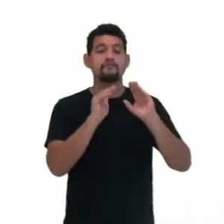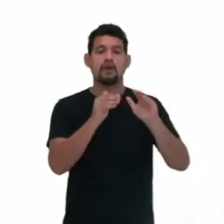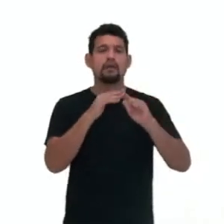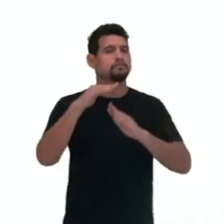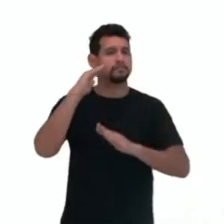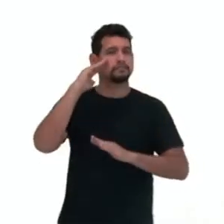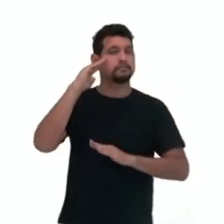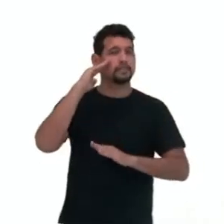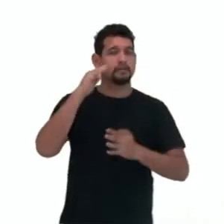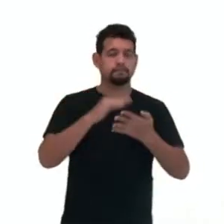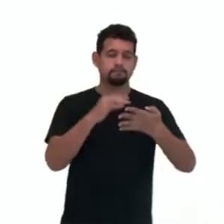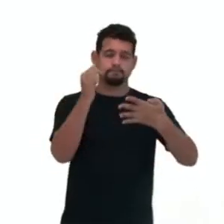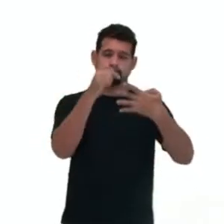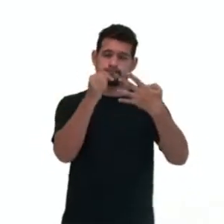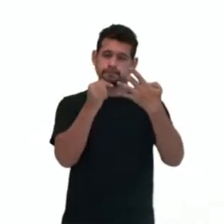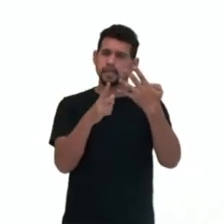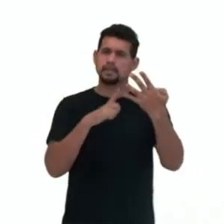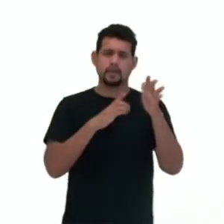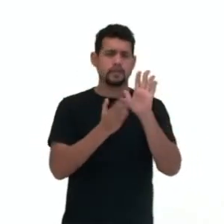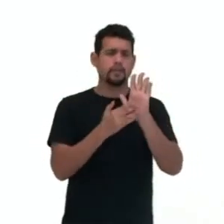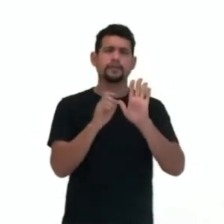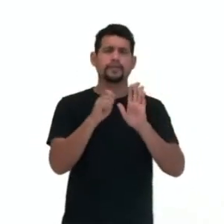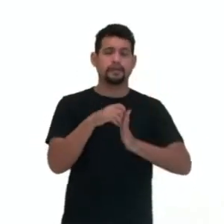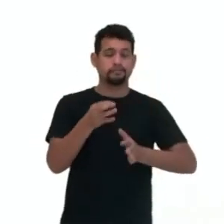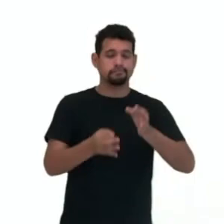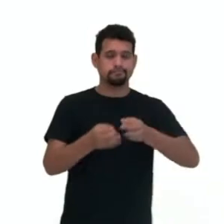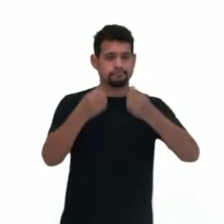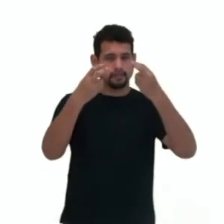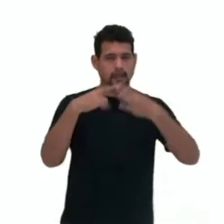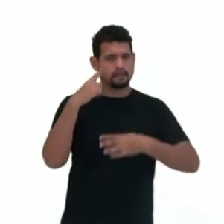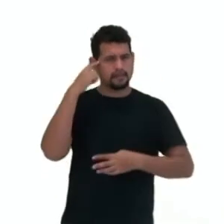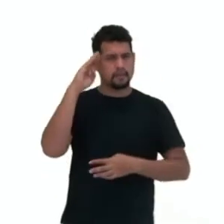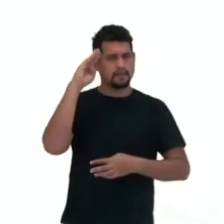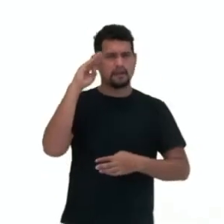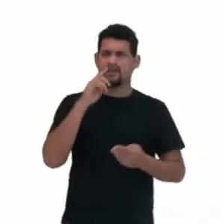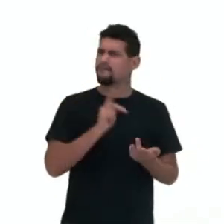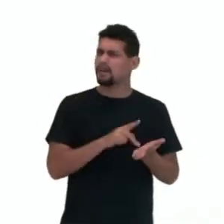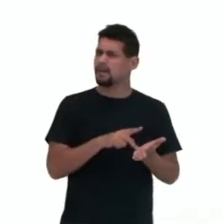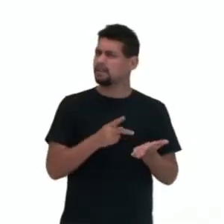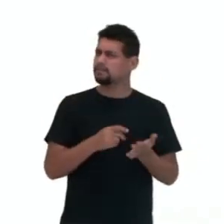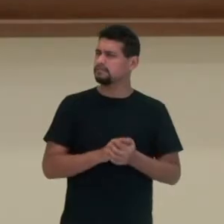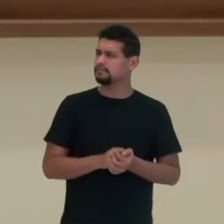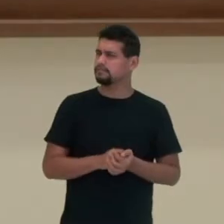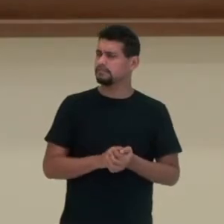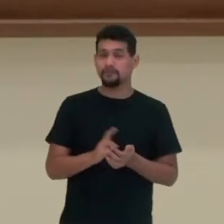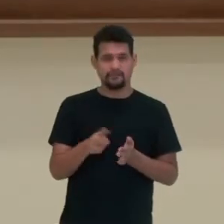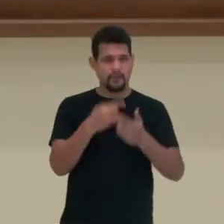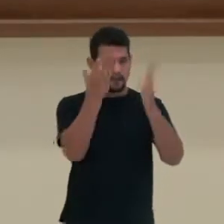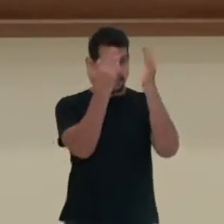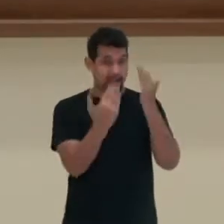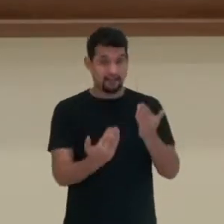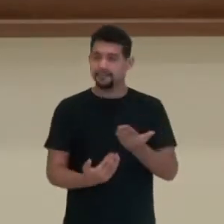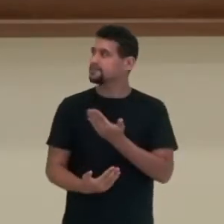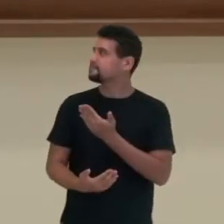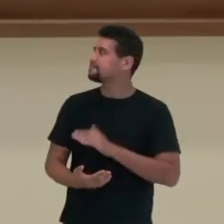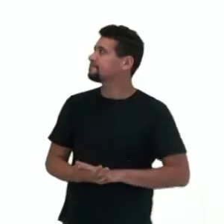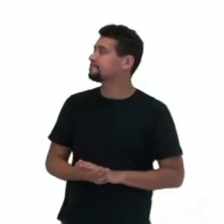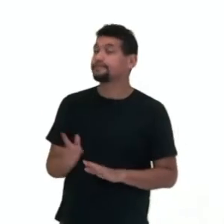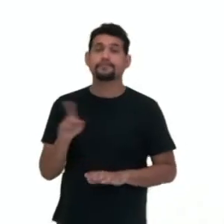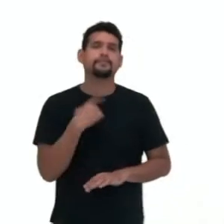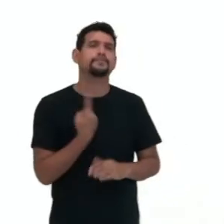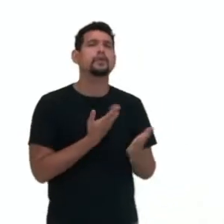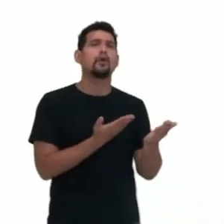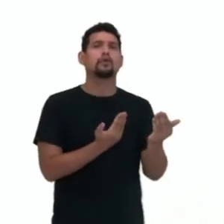do parágrafo, tendo o propósito de justificar a sua ideia. Será que é verdade? Vamos ver aqui, ó. Nós,